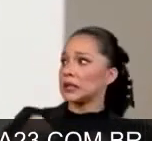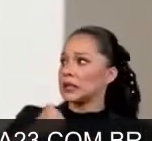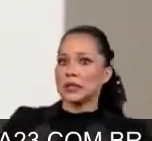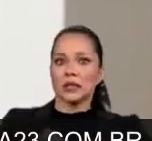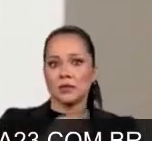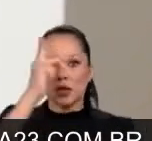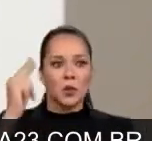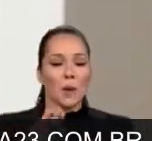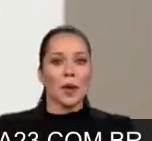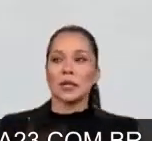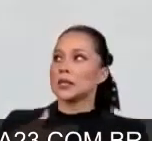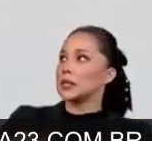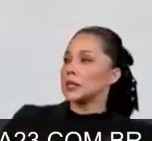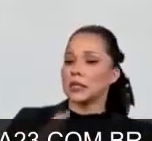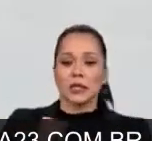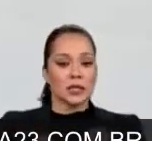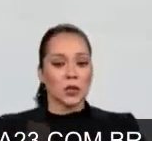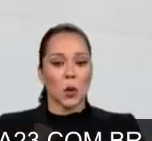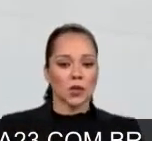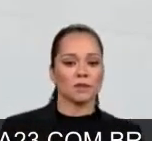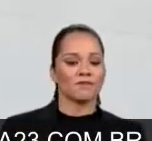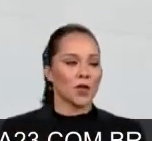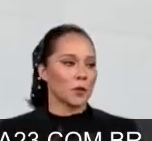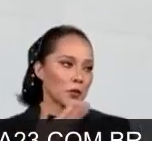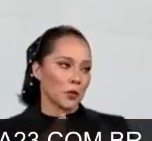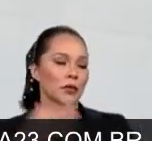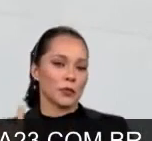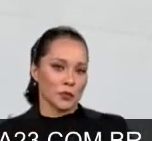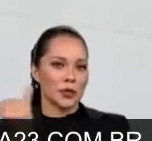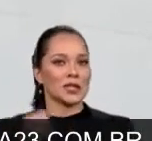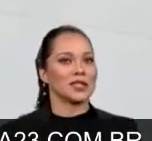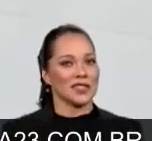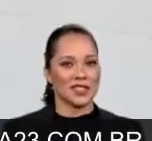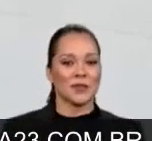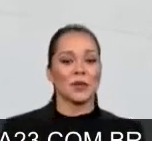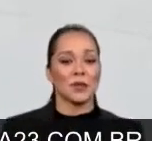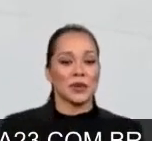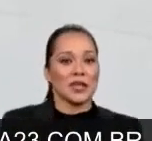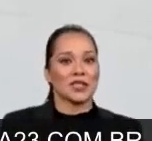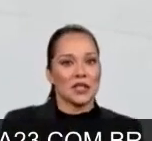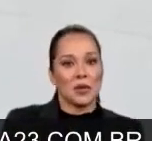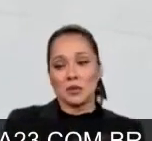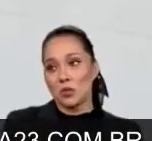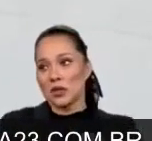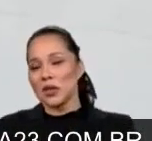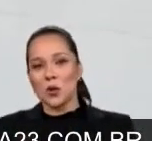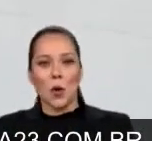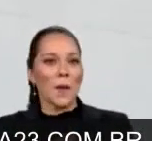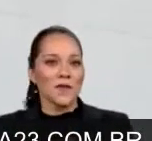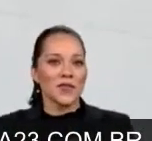as pessoas começaram a ficar mais ansiosas, né? Ele é uma prova importantíssima, né? A gente é meio que mudando de etapa da nossa vida,